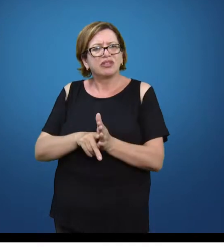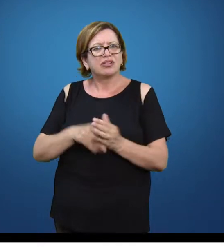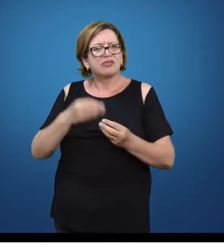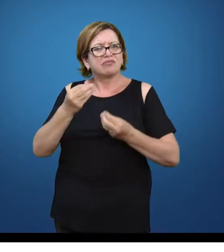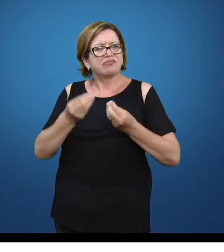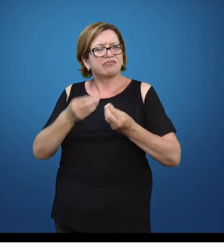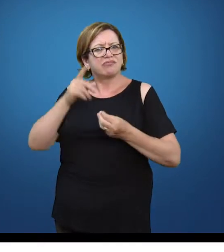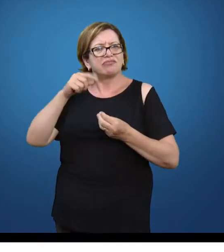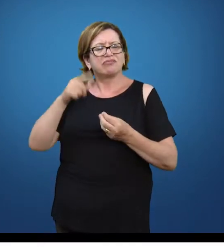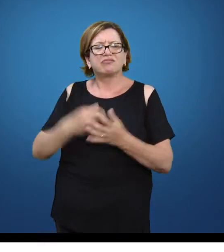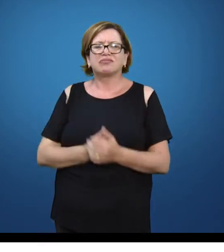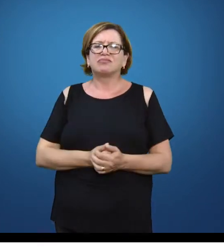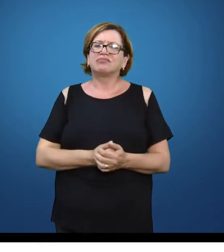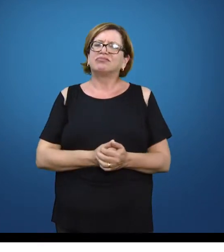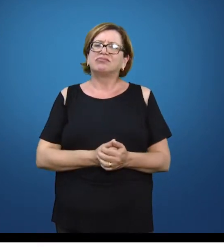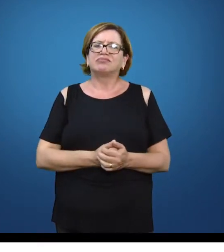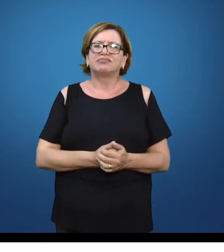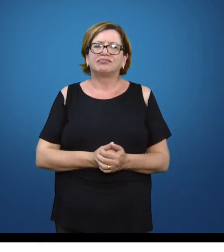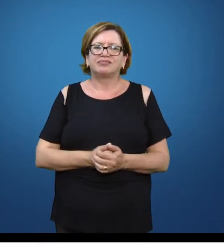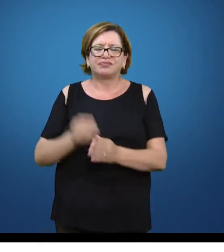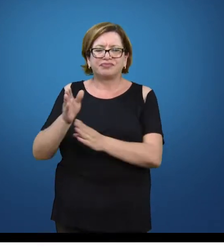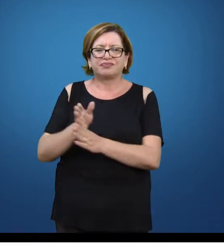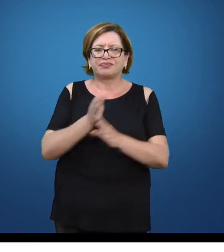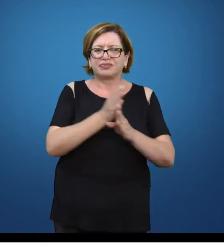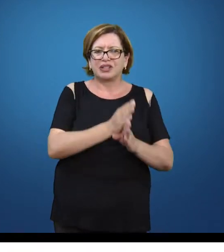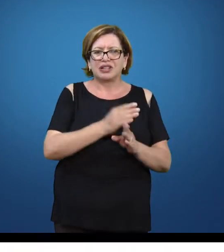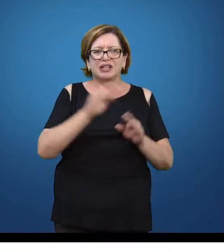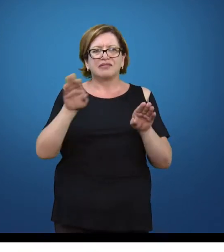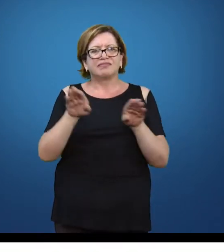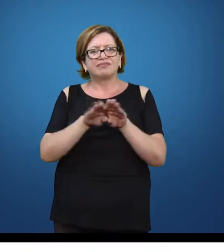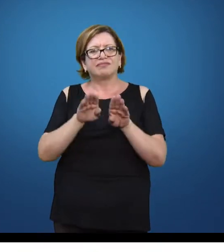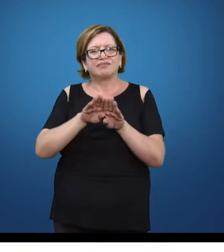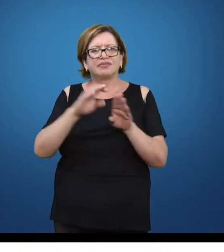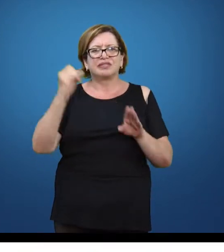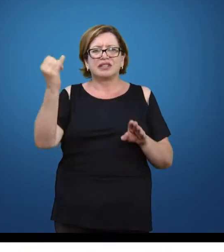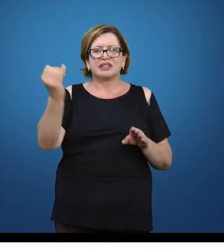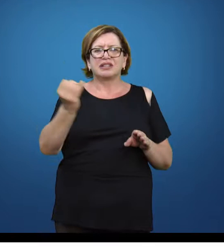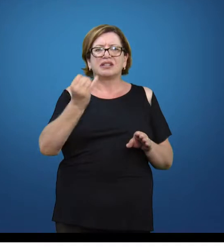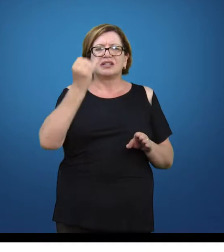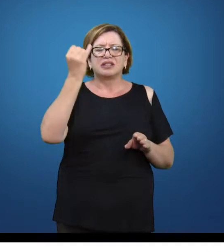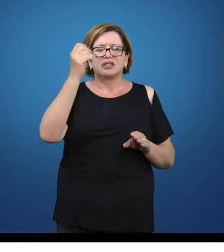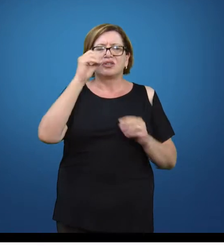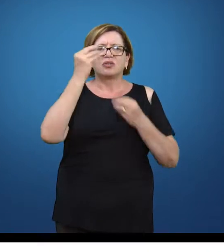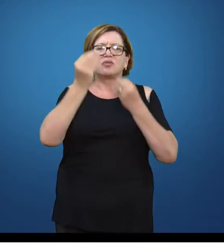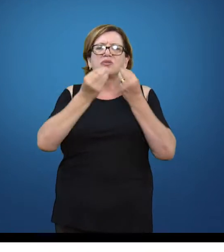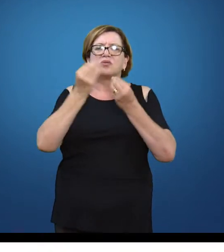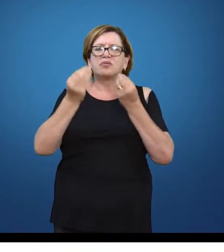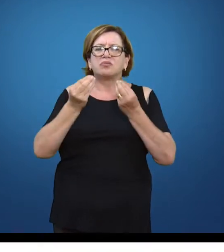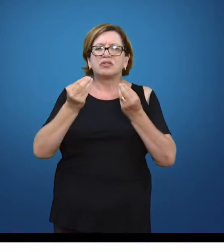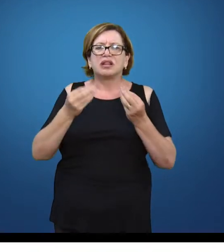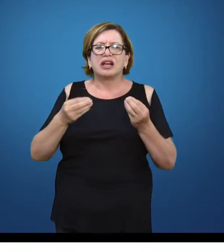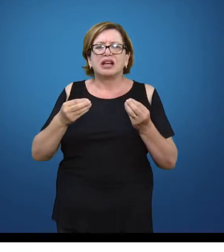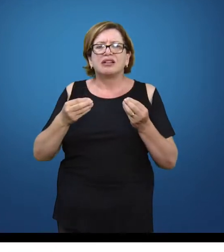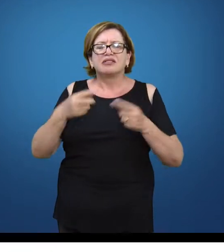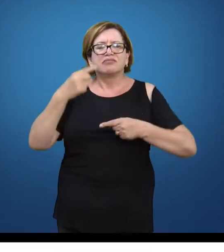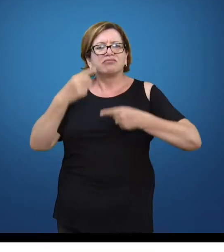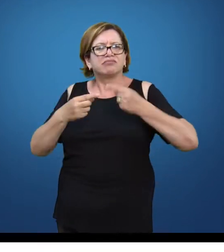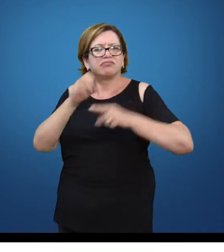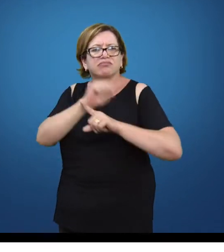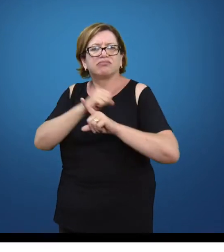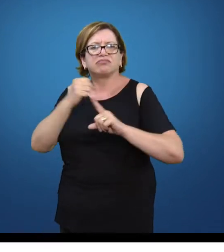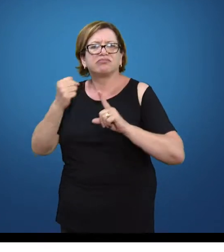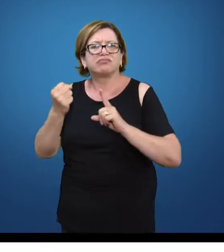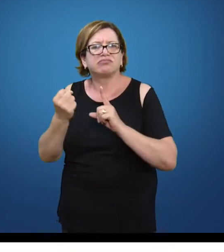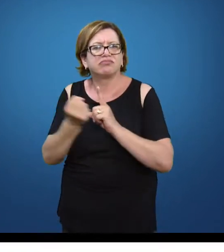tendências pedagógicas. Outro ponto importante é a natureza das políticas sociais do